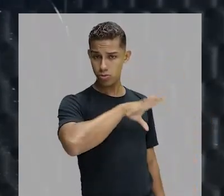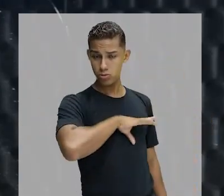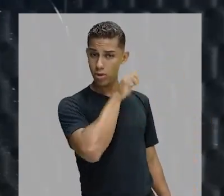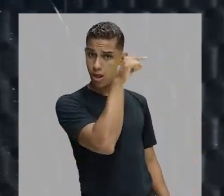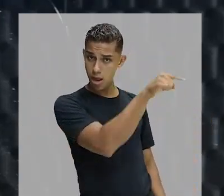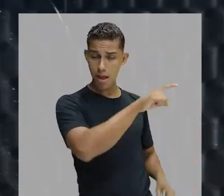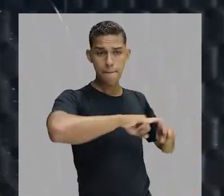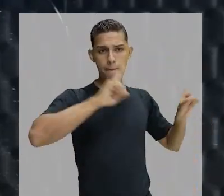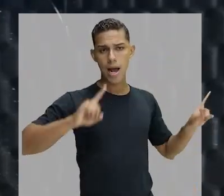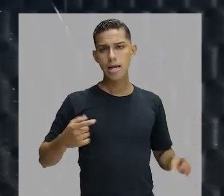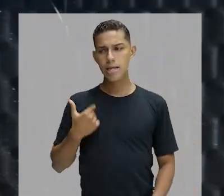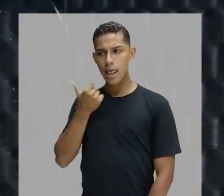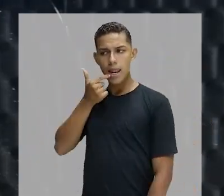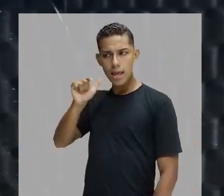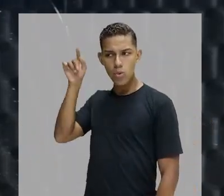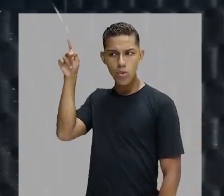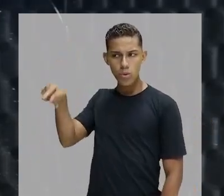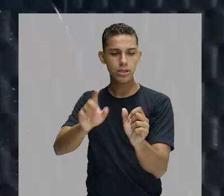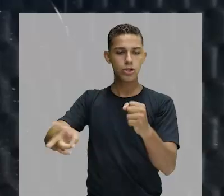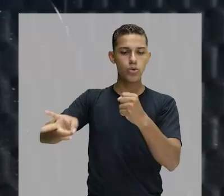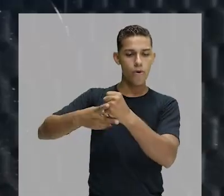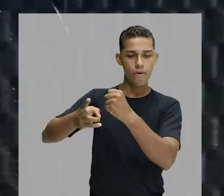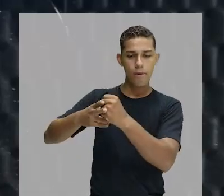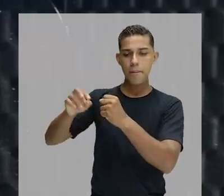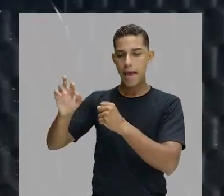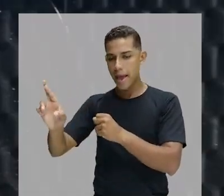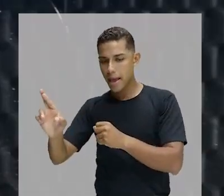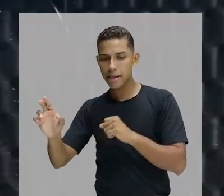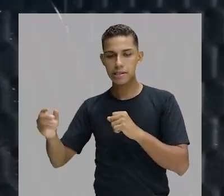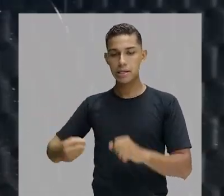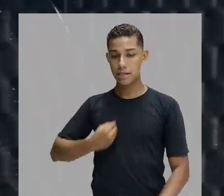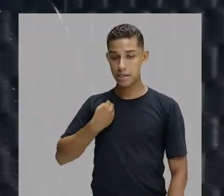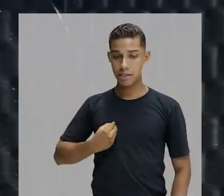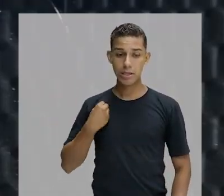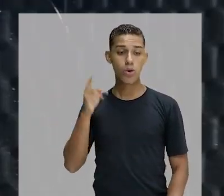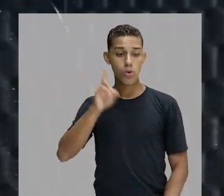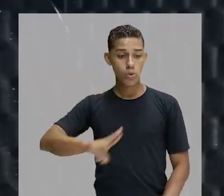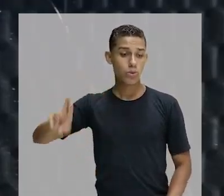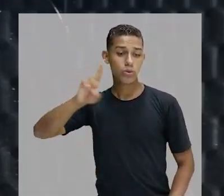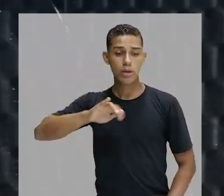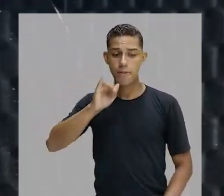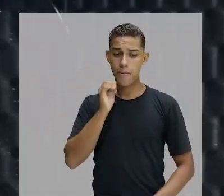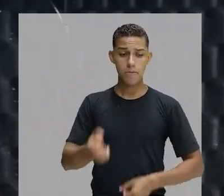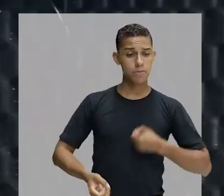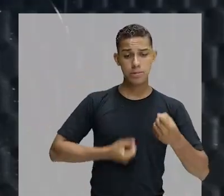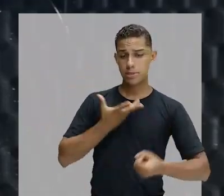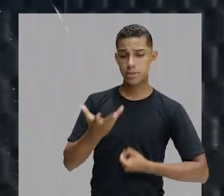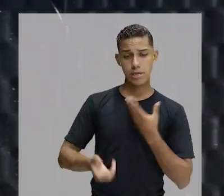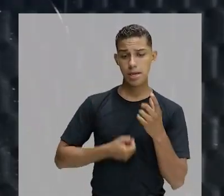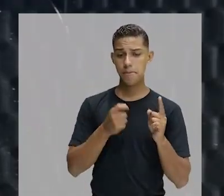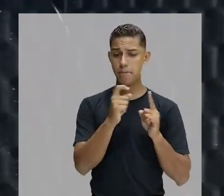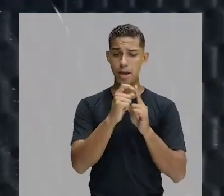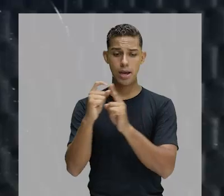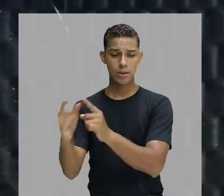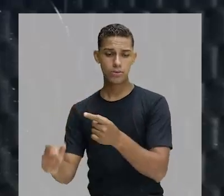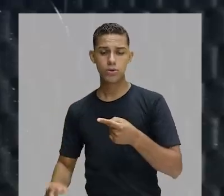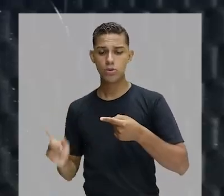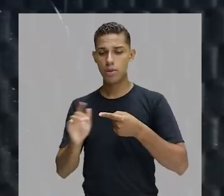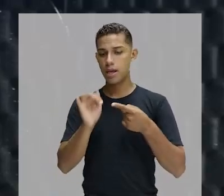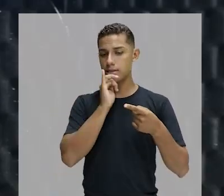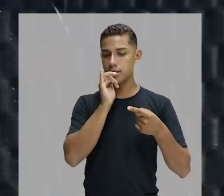a portuguesa, branca, europeia, mas indígena e até mesmo outras culturas de imigrantes que vão chegar no